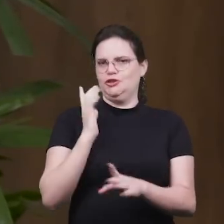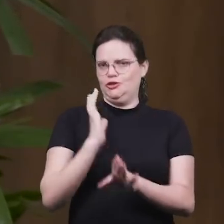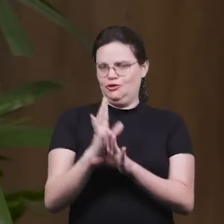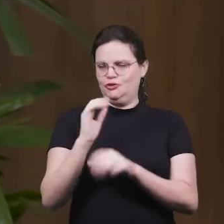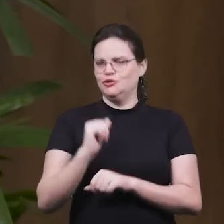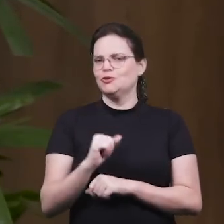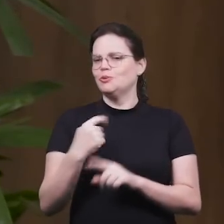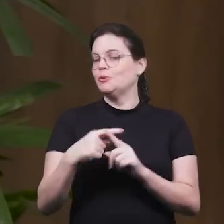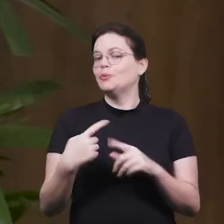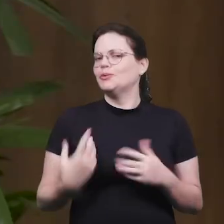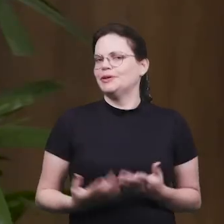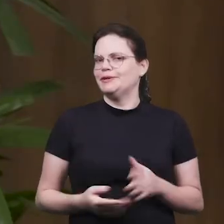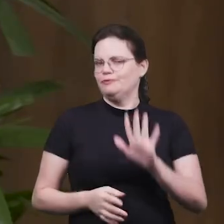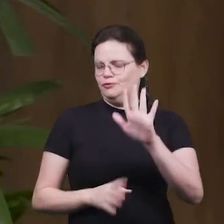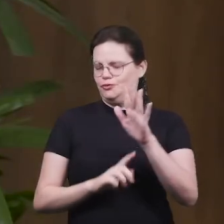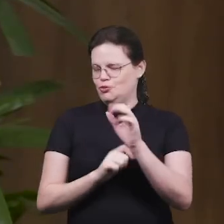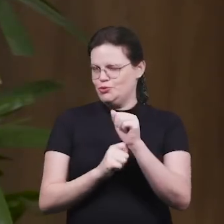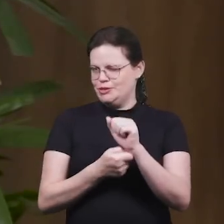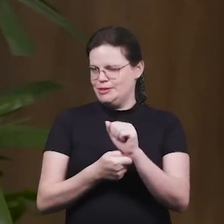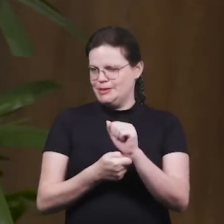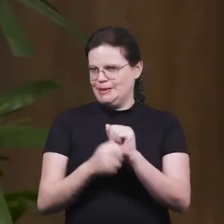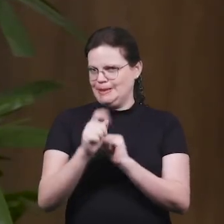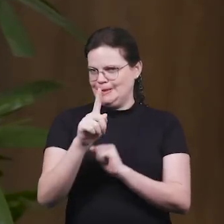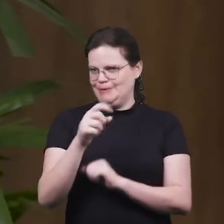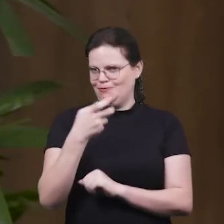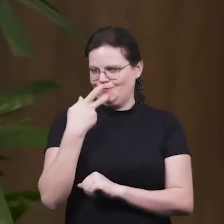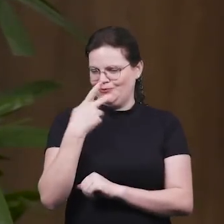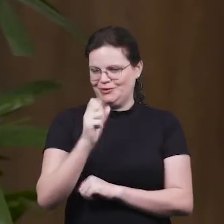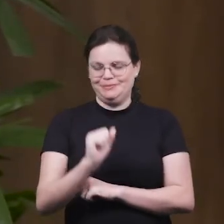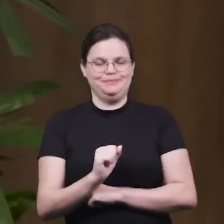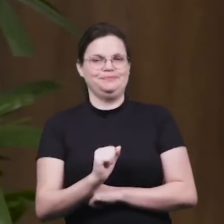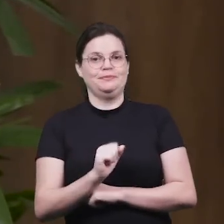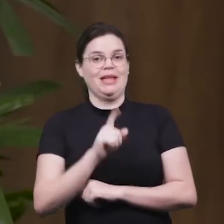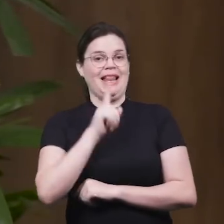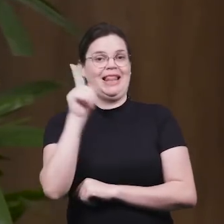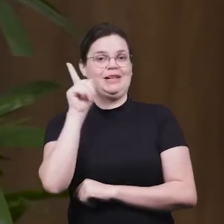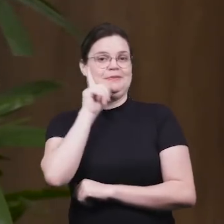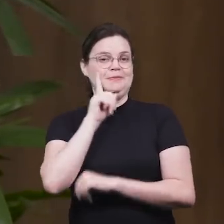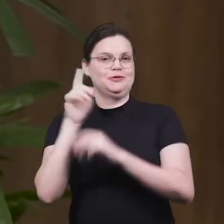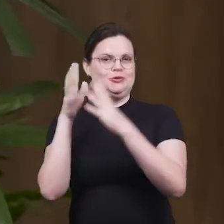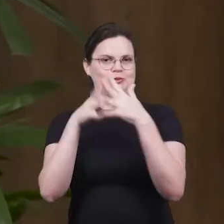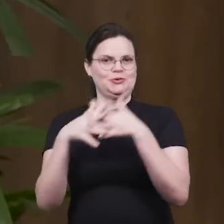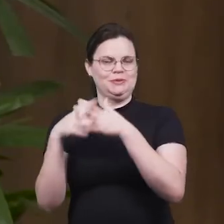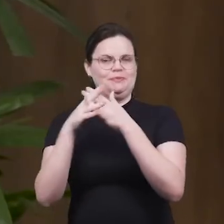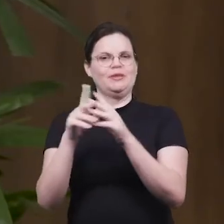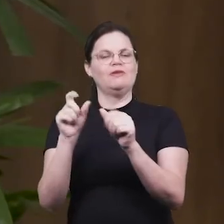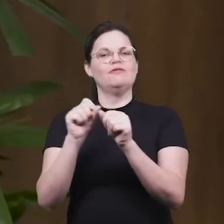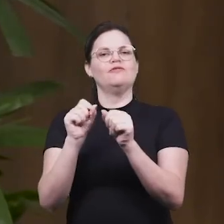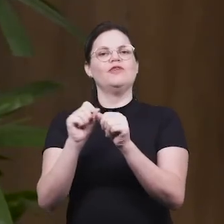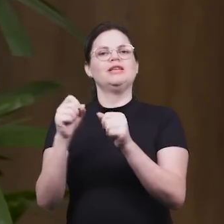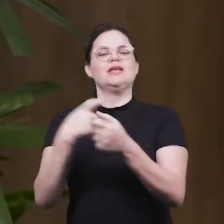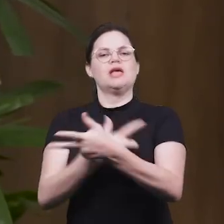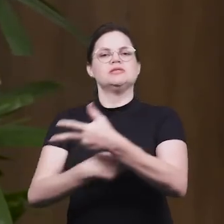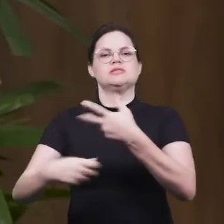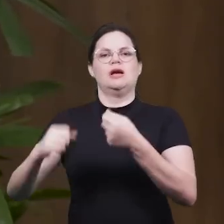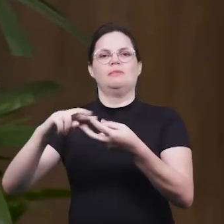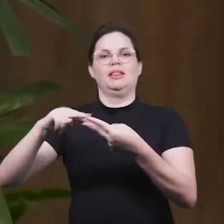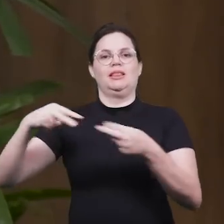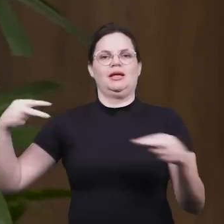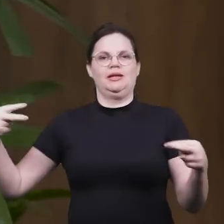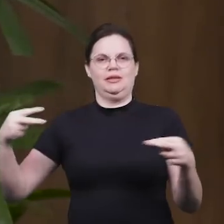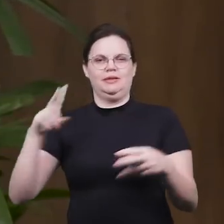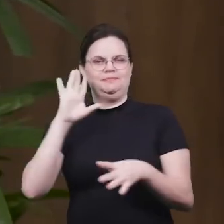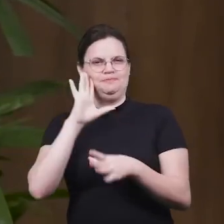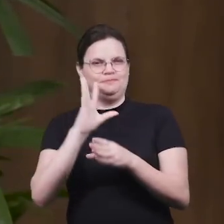foi. Vou contar um segredo. Conte-nos. Quando nós fizemos teste de DNA, querem acreditar